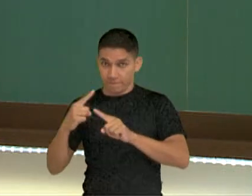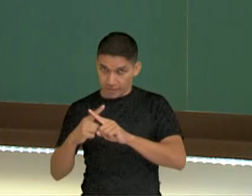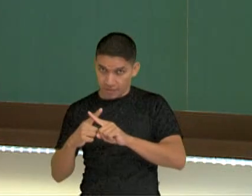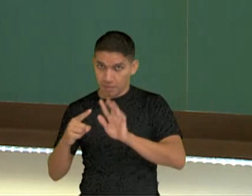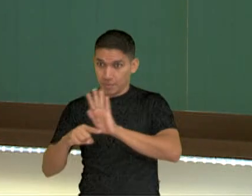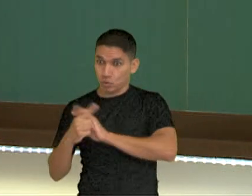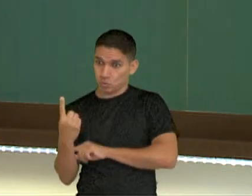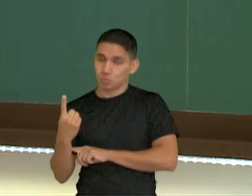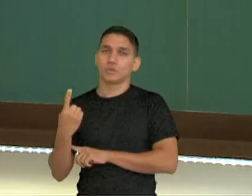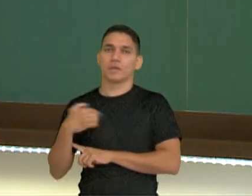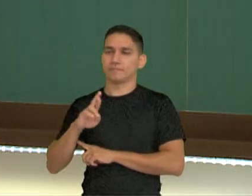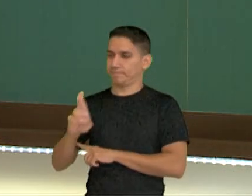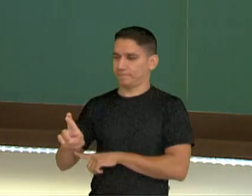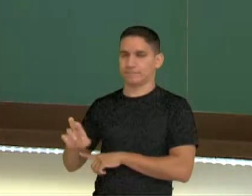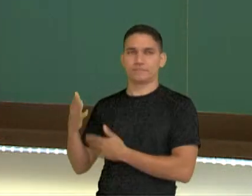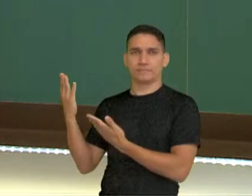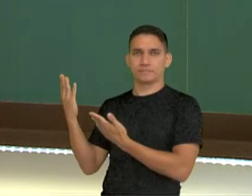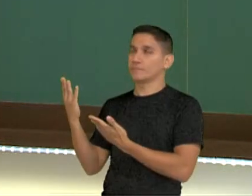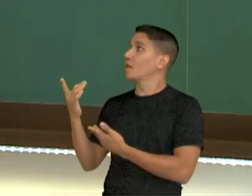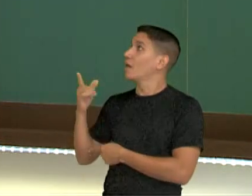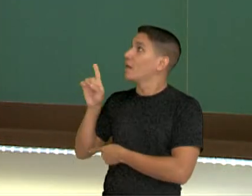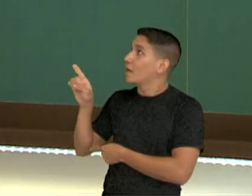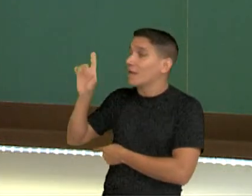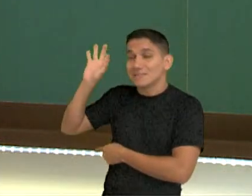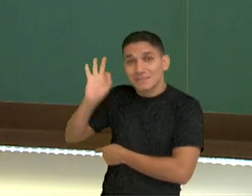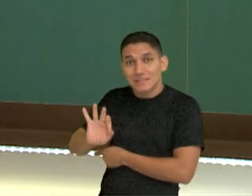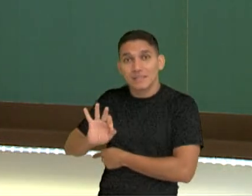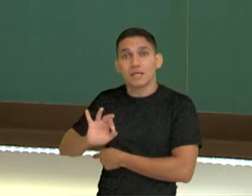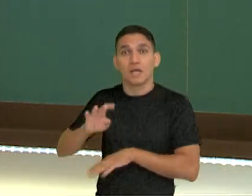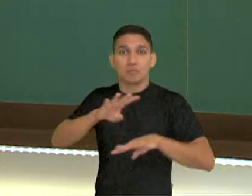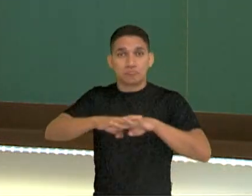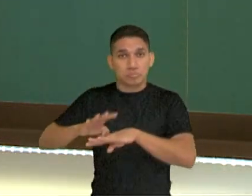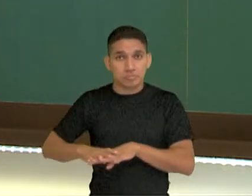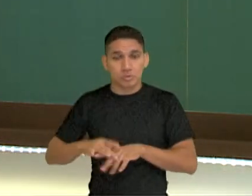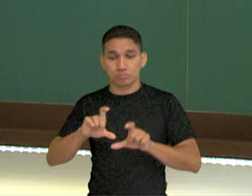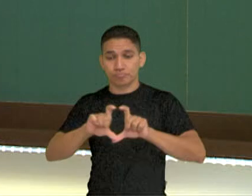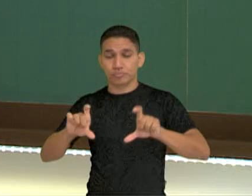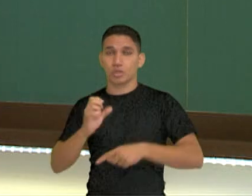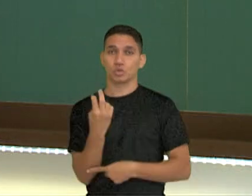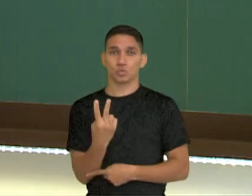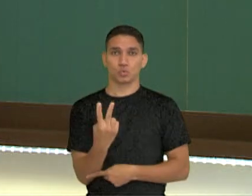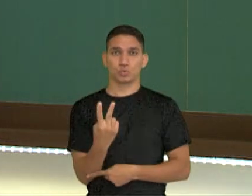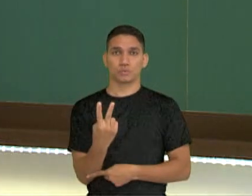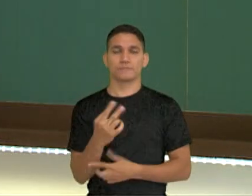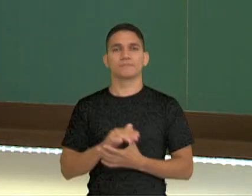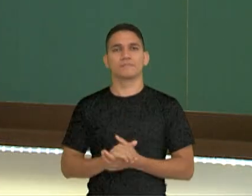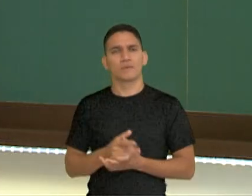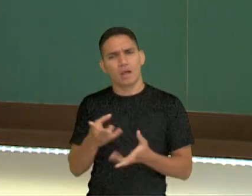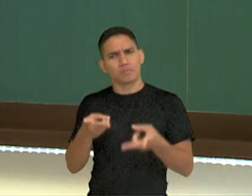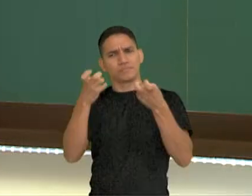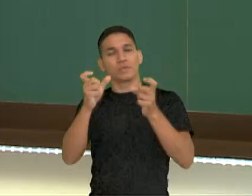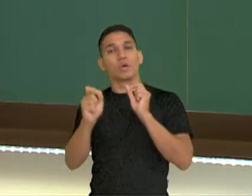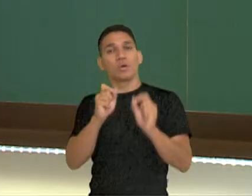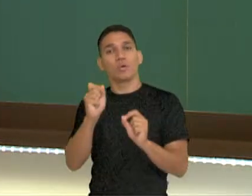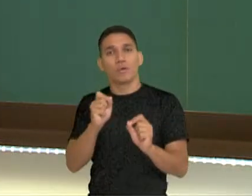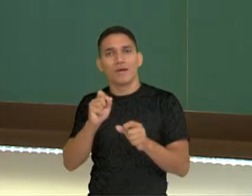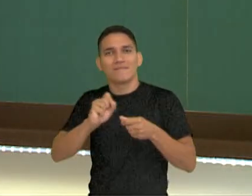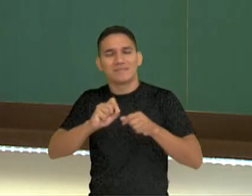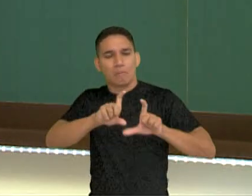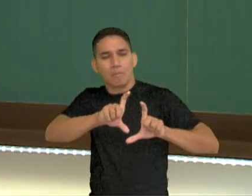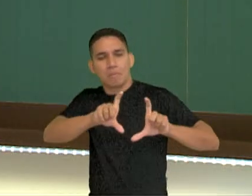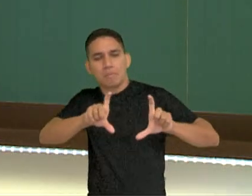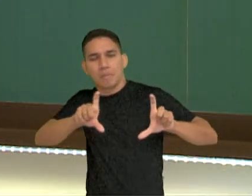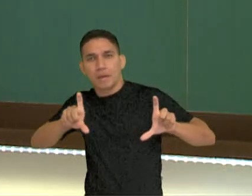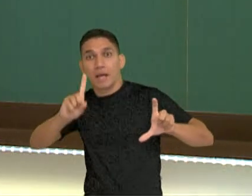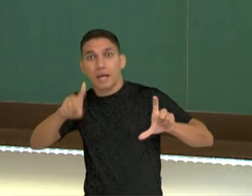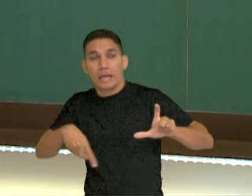negativo é positivo. Então, o valor daquela expressão numérica é 2. Notem que para fazer uma expressão dessa, que são